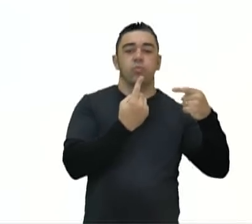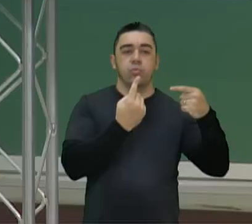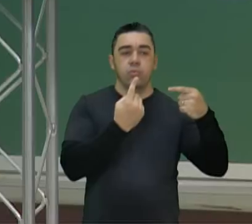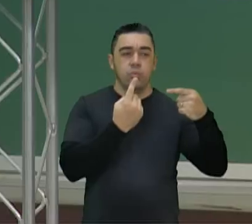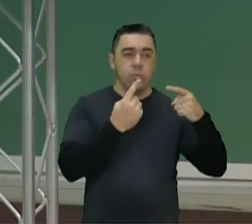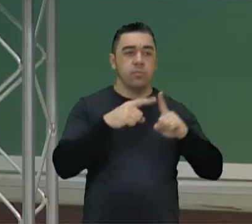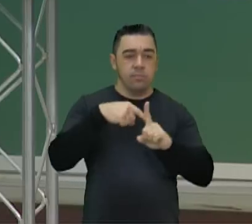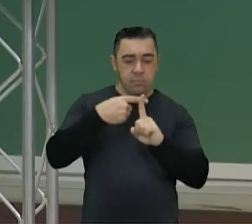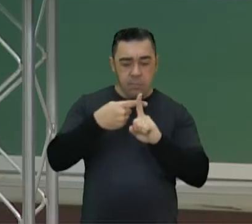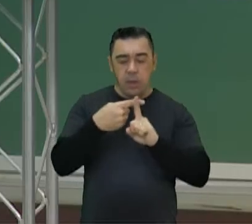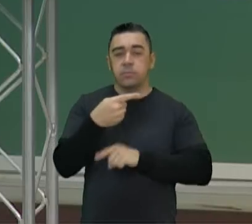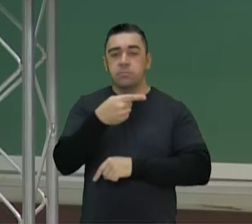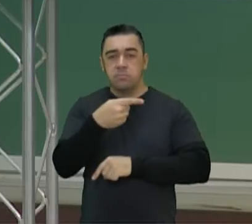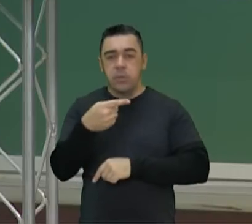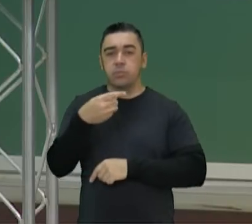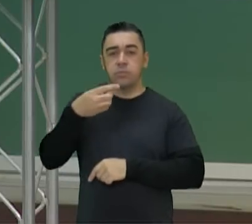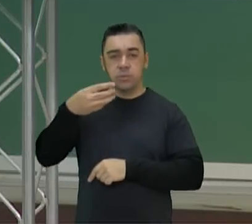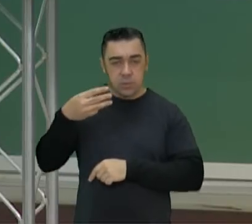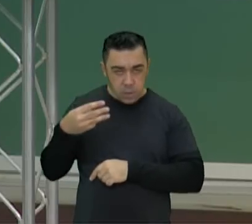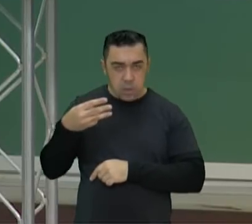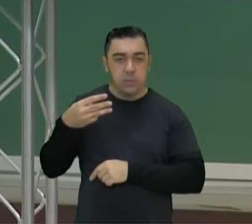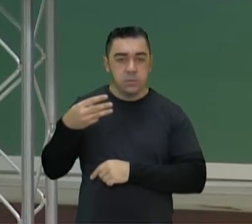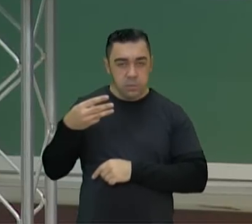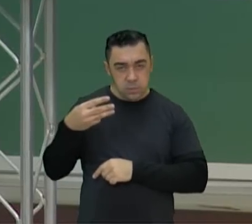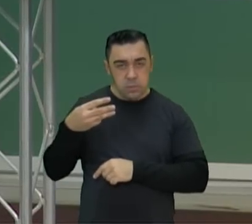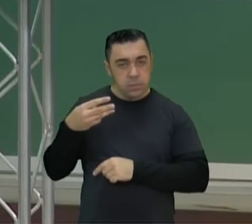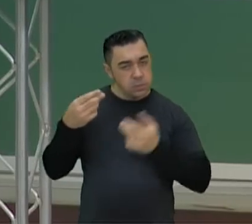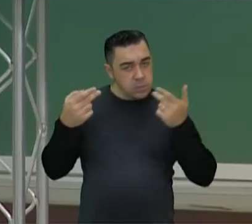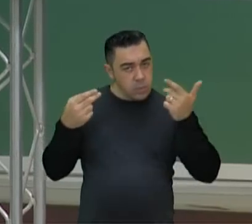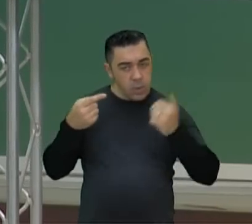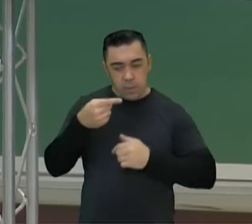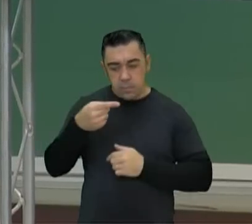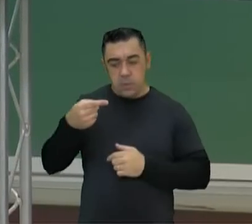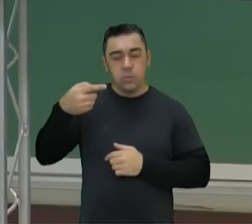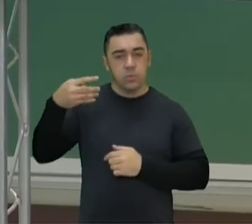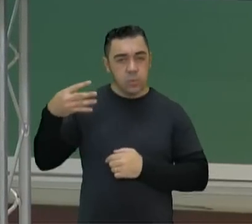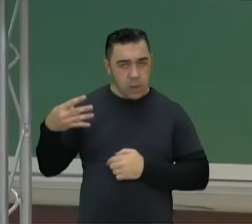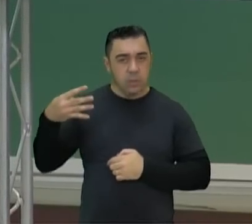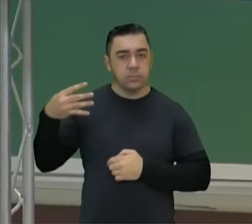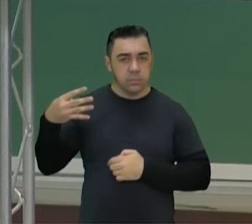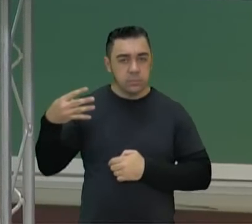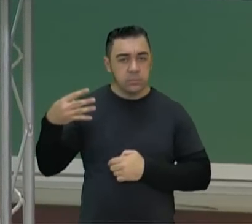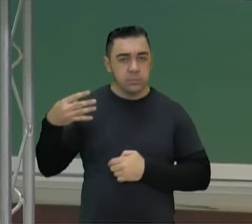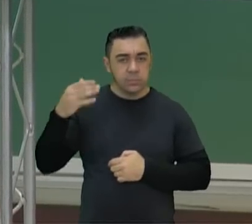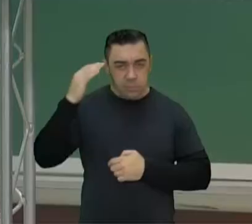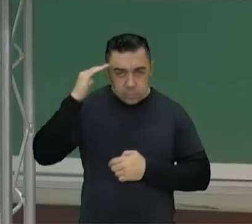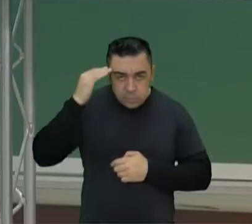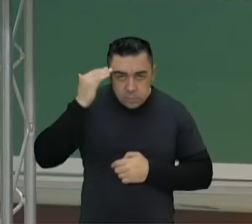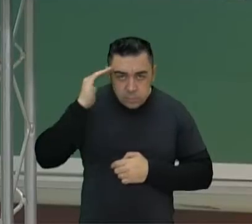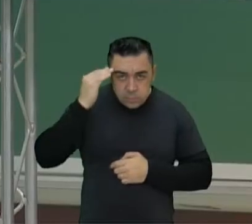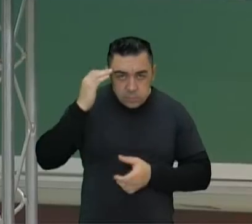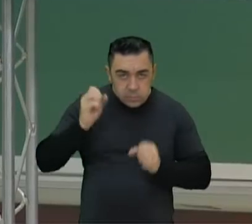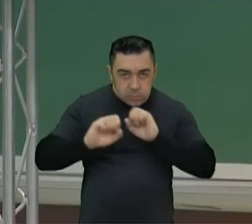numérica, menos 1 metro que ele já estava, somado-se aos mais 3 metros que